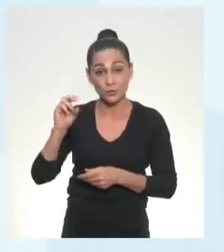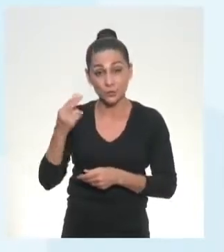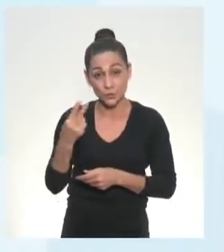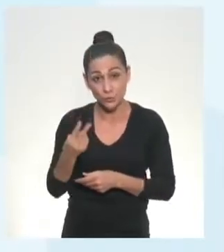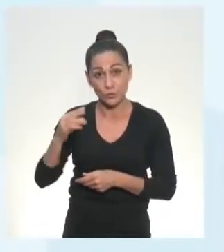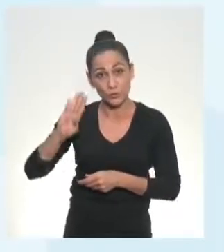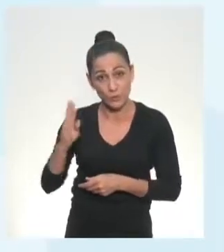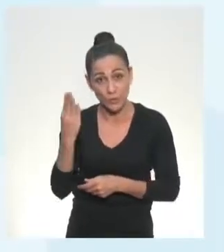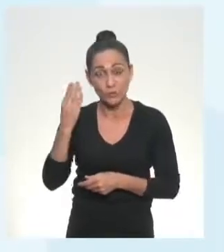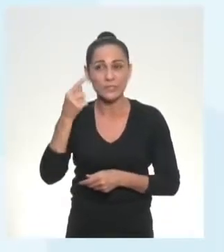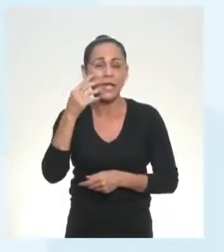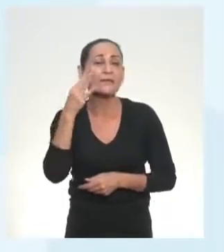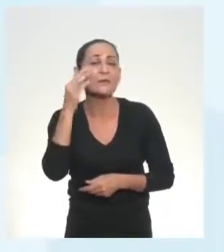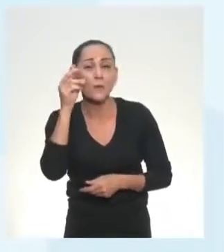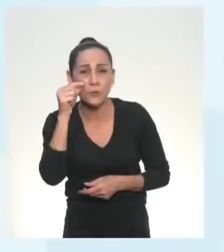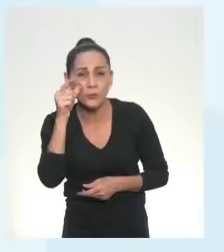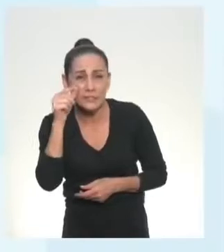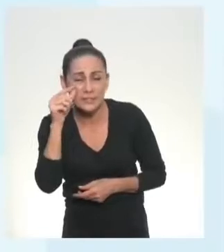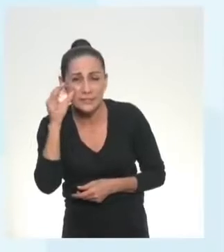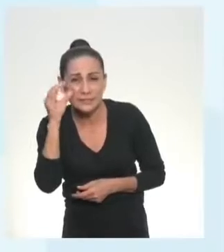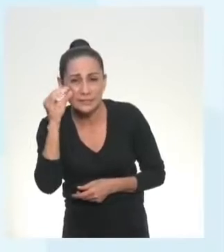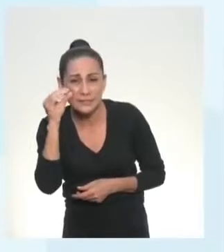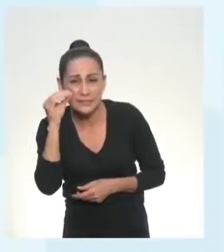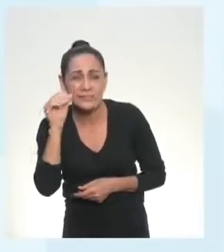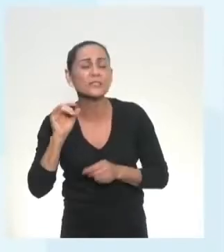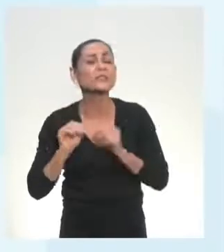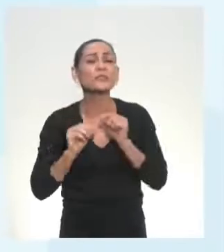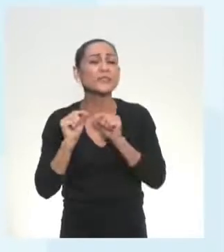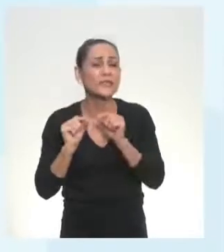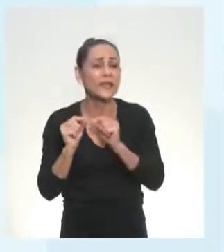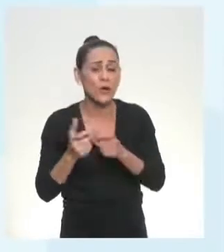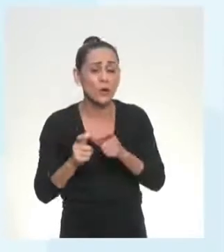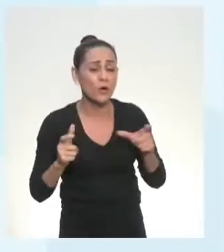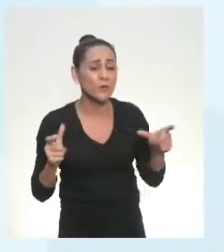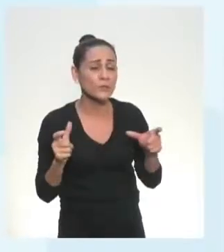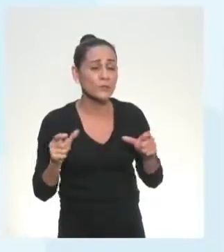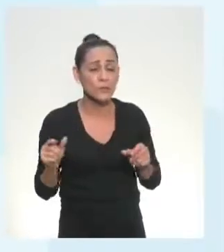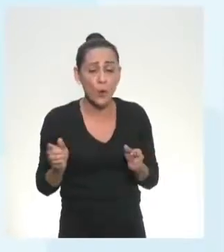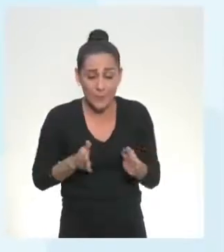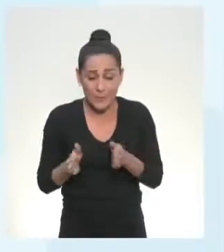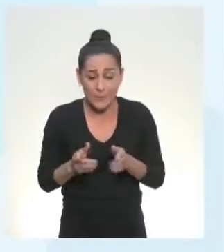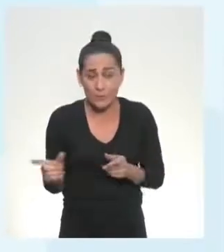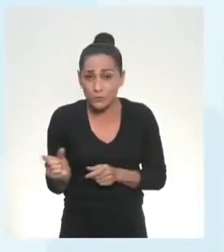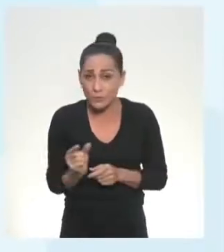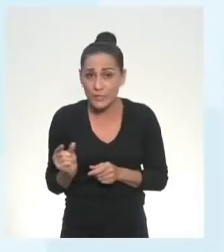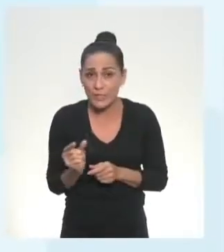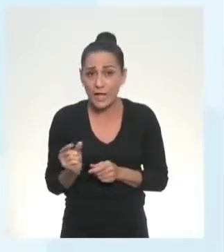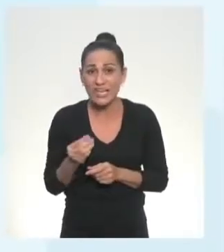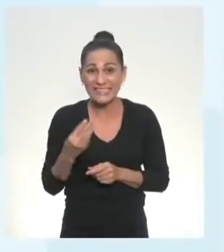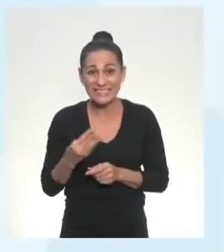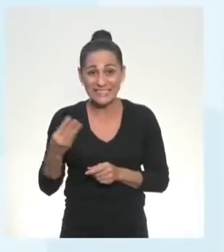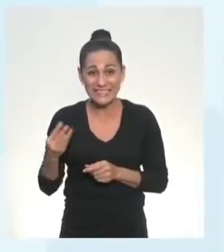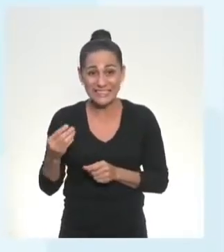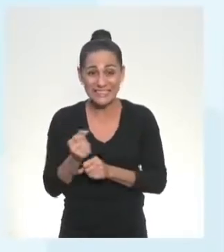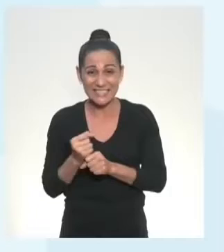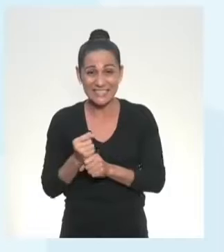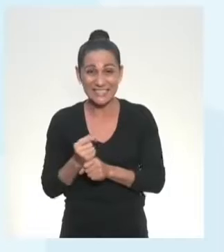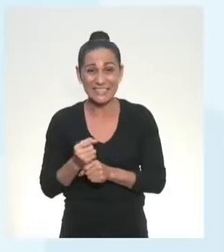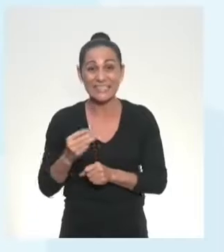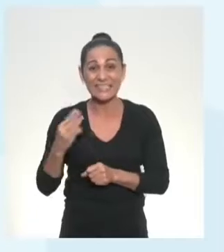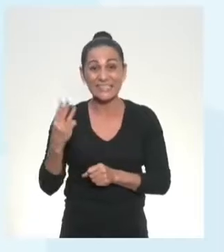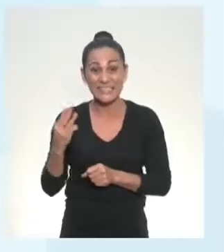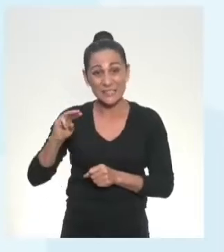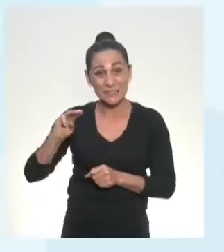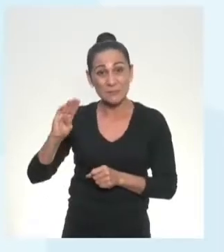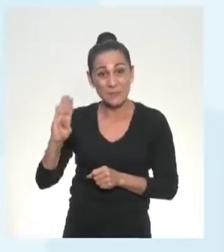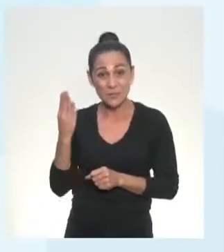olha interessante, né? O aumento da população num tempo menor. 33 anos, 3 bilhões.